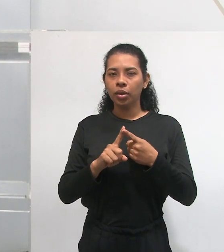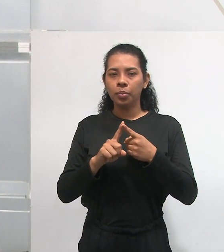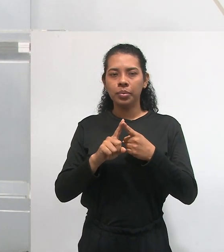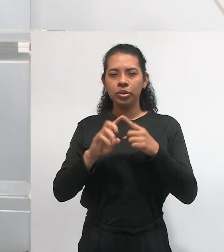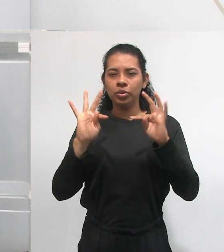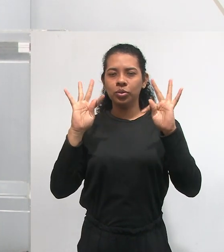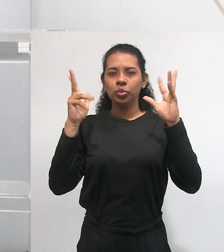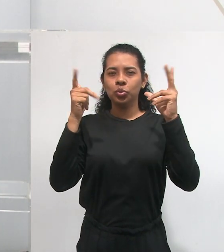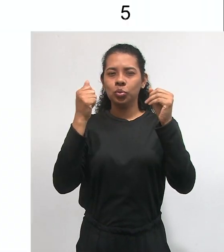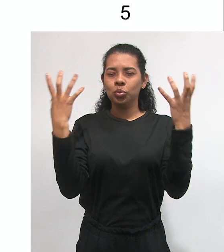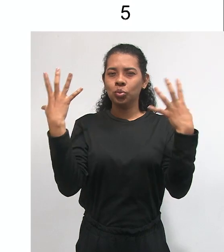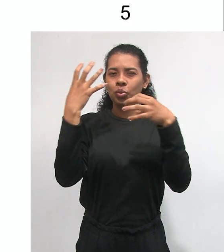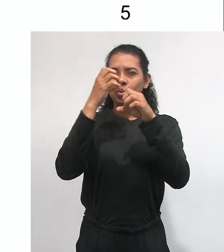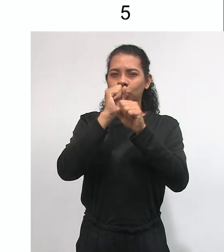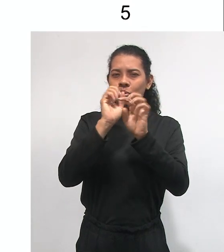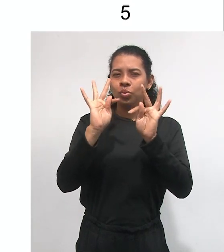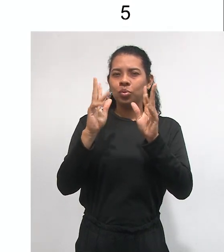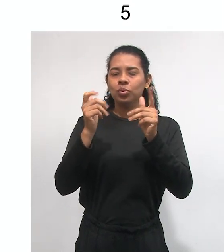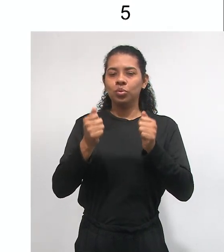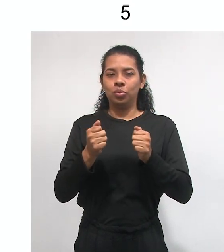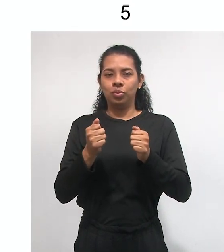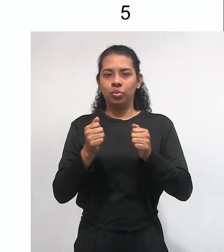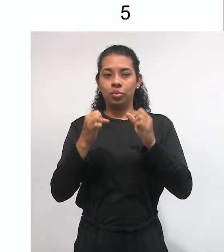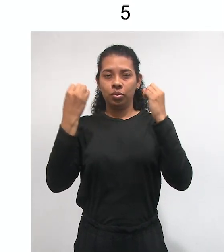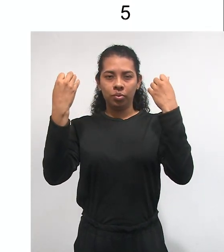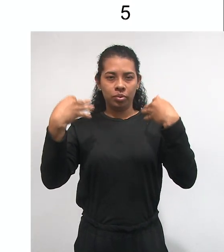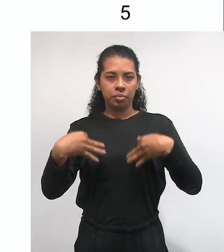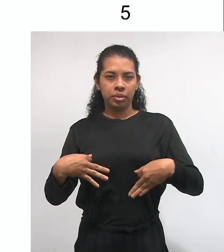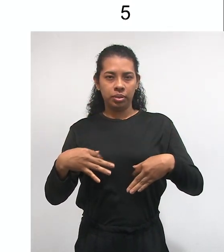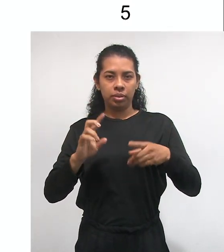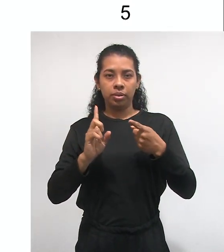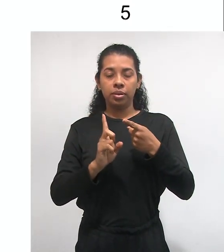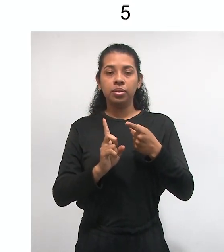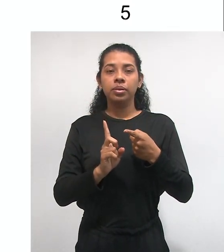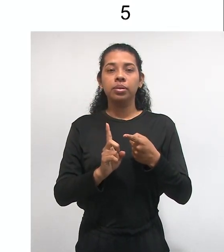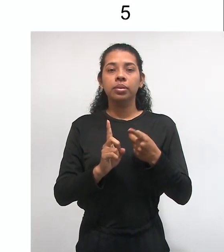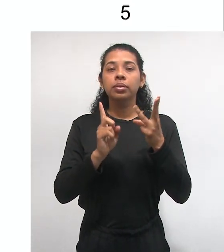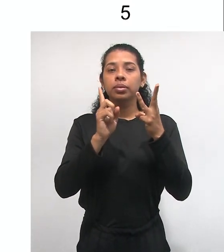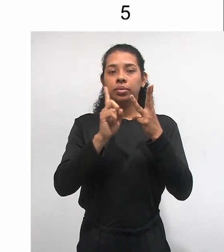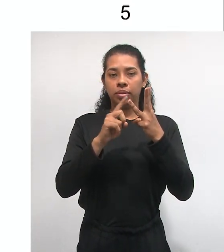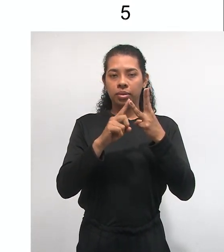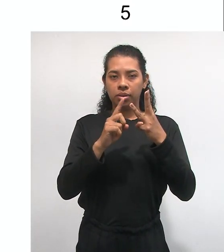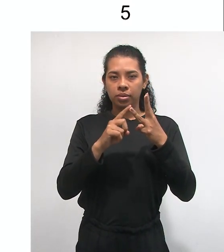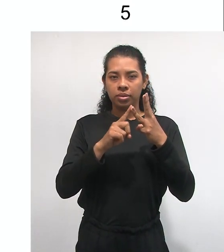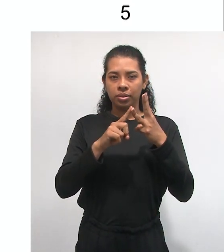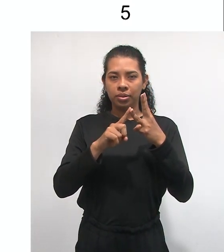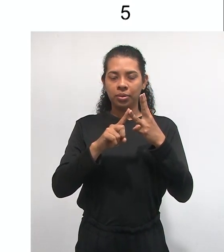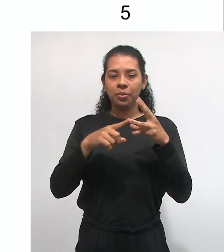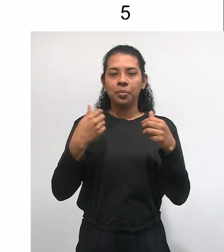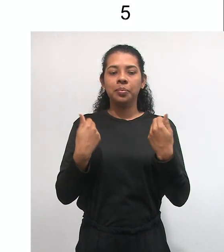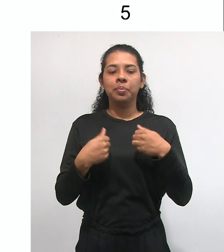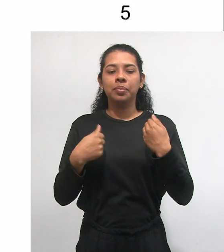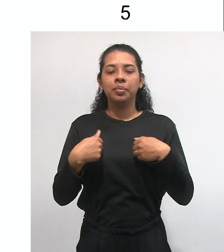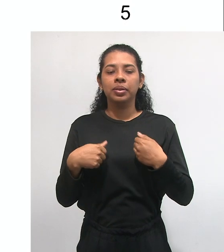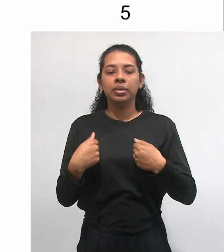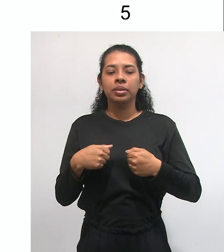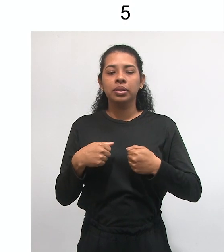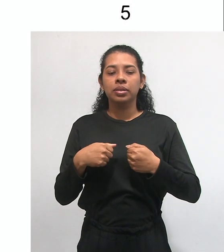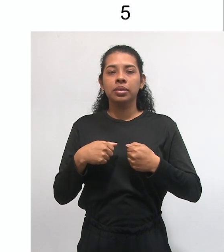para vocês. O terceiro é o desenvolvimento sustentável, ou